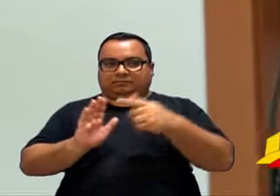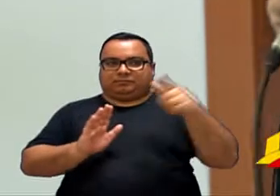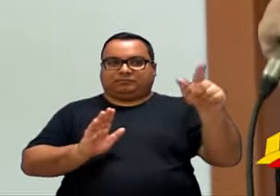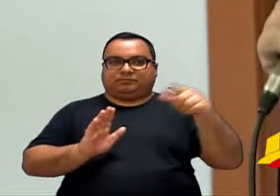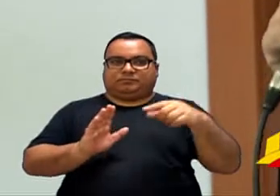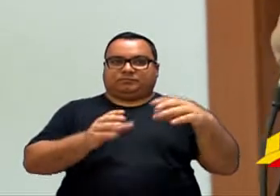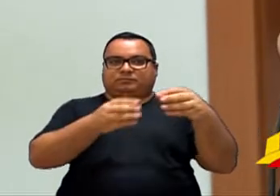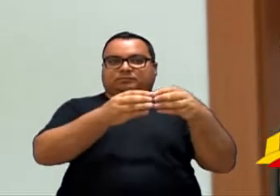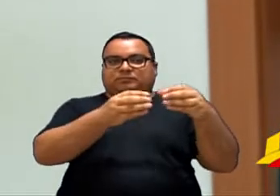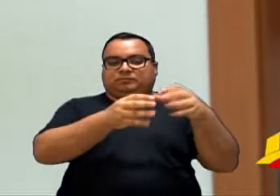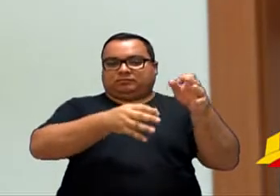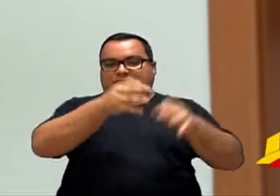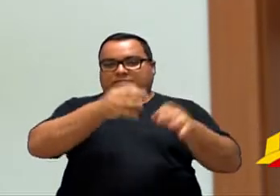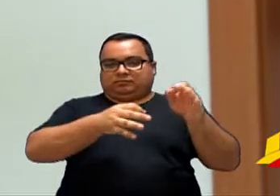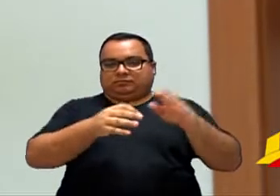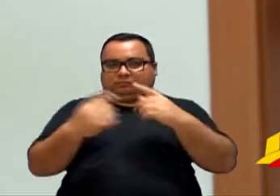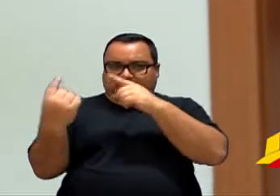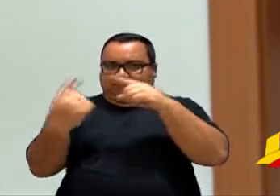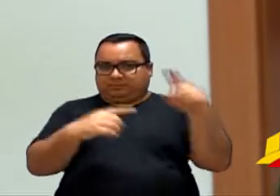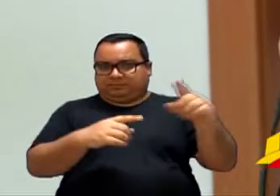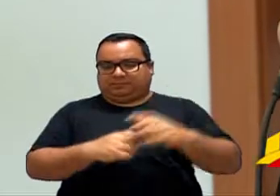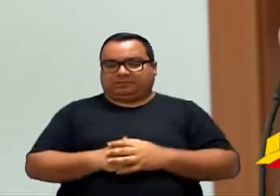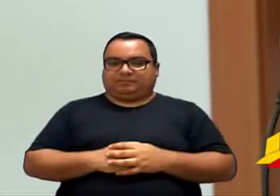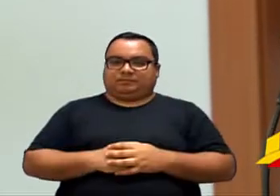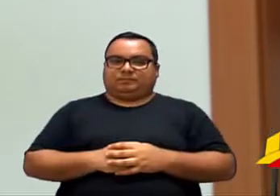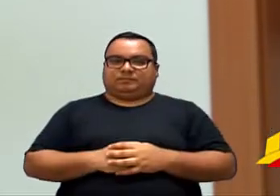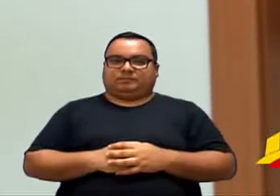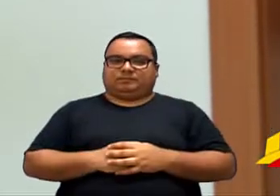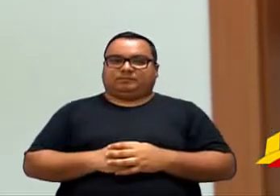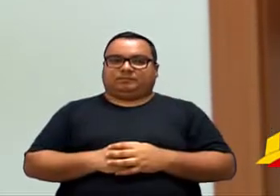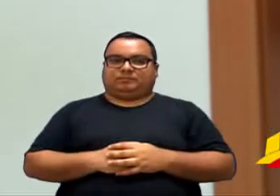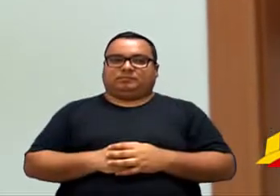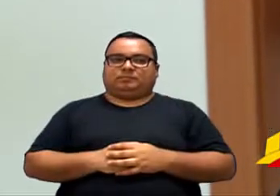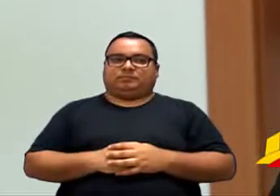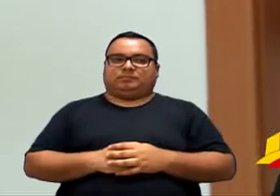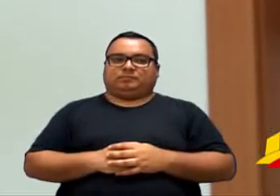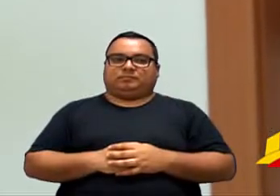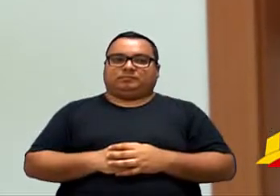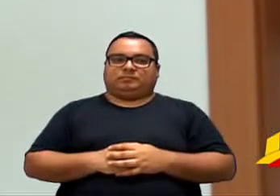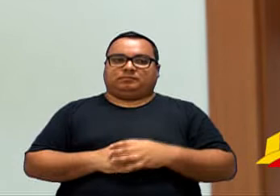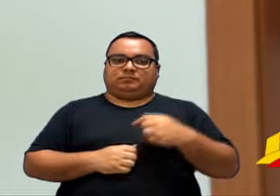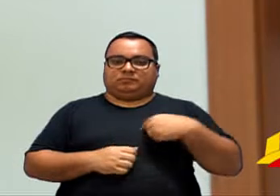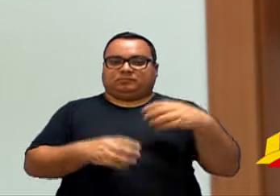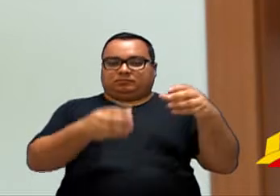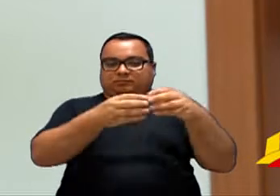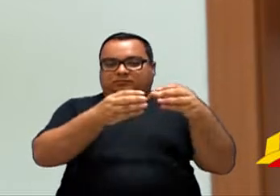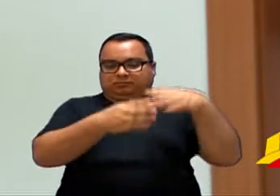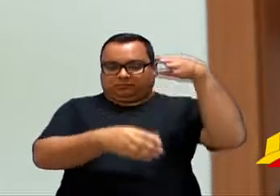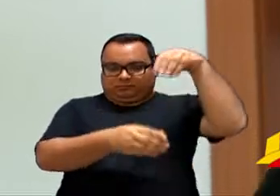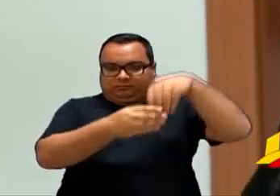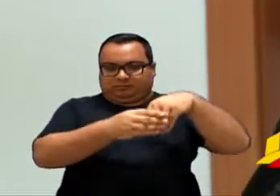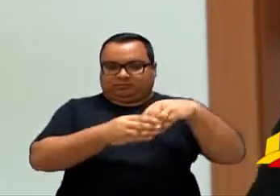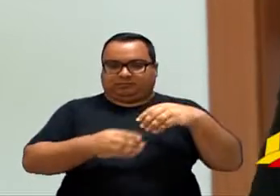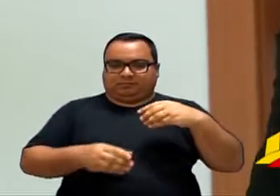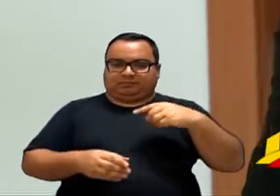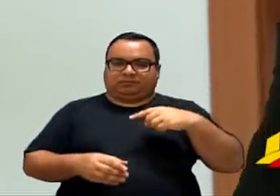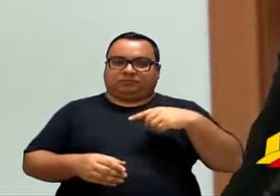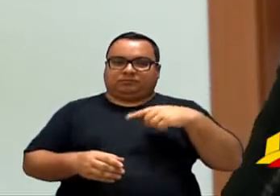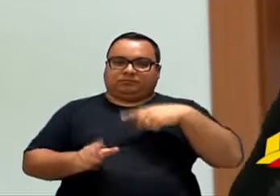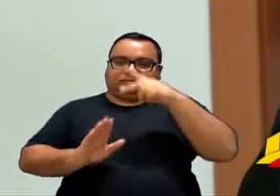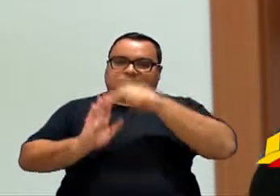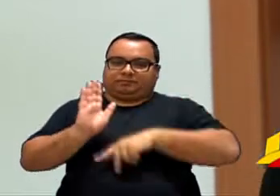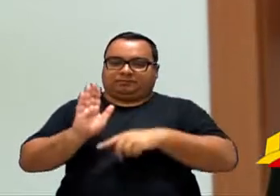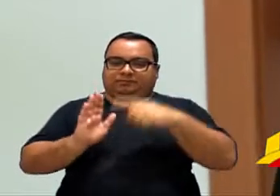agredir a comissão de justiça por favor eu também sou membro da comissão Justiça quem